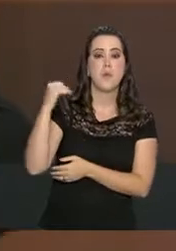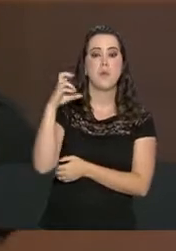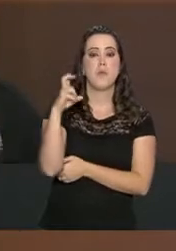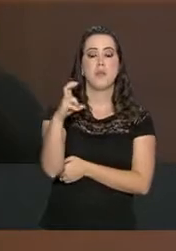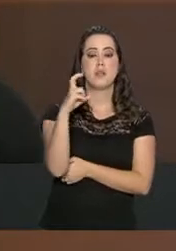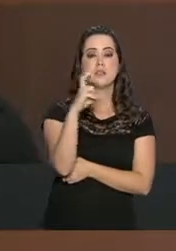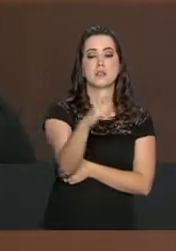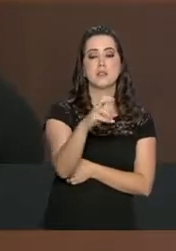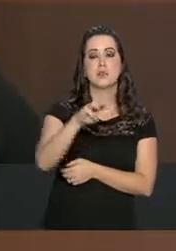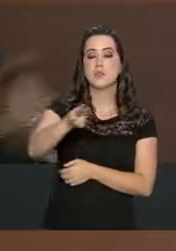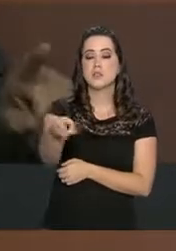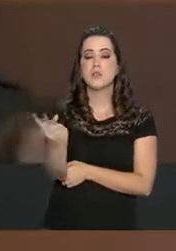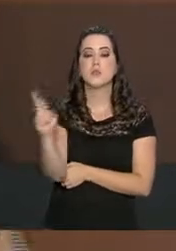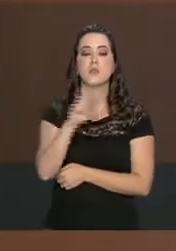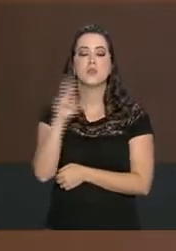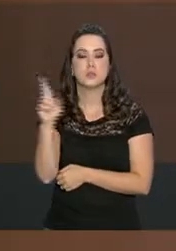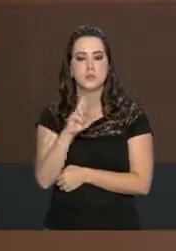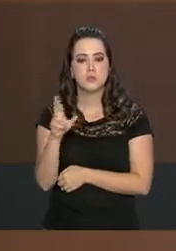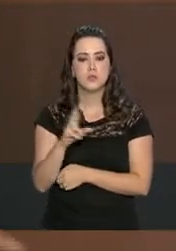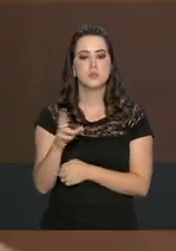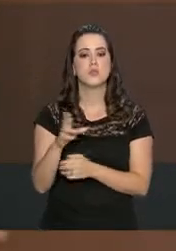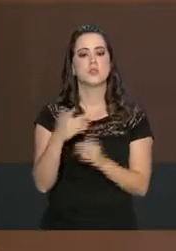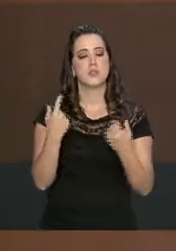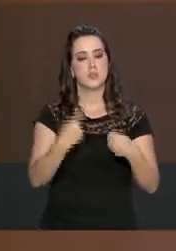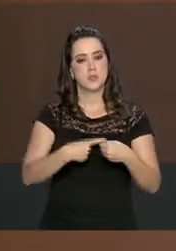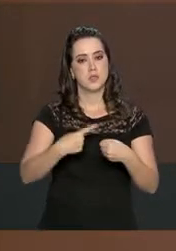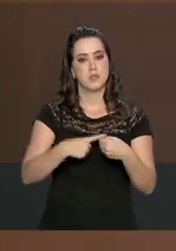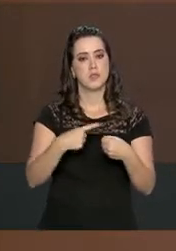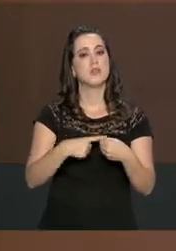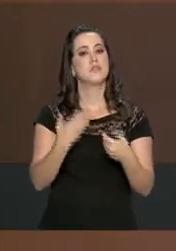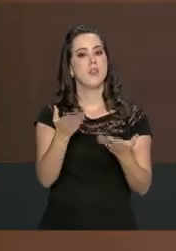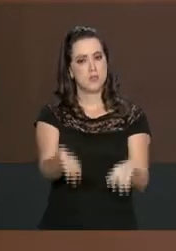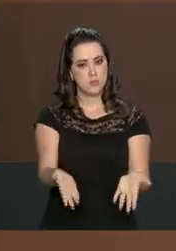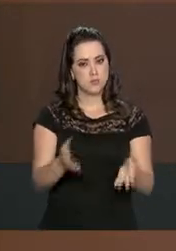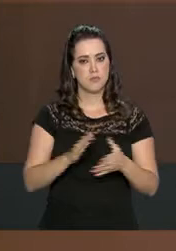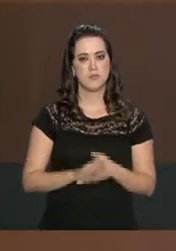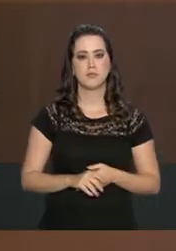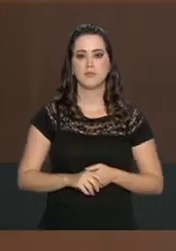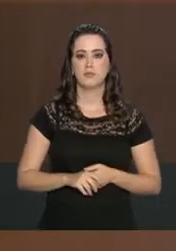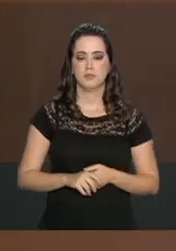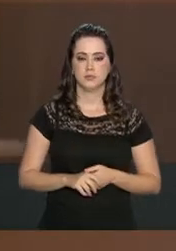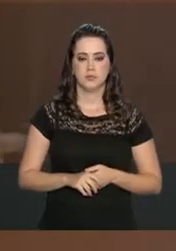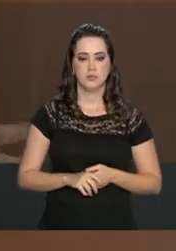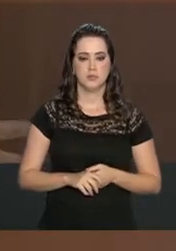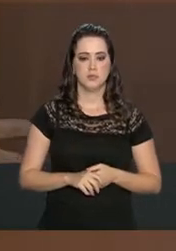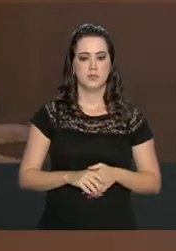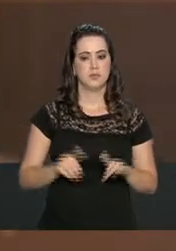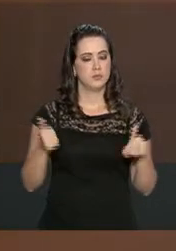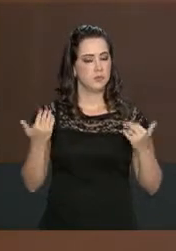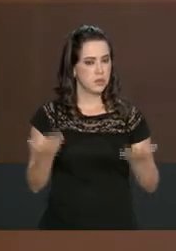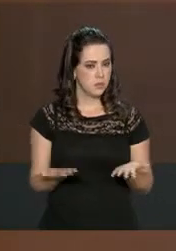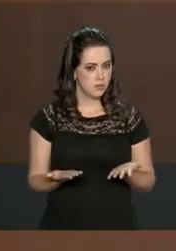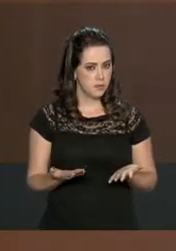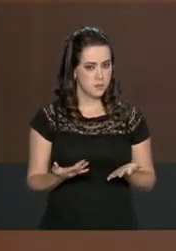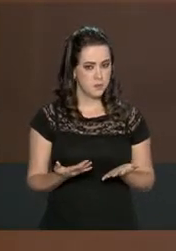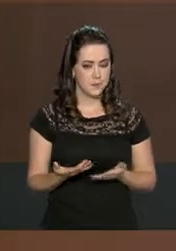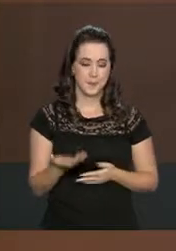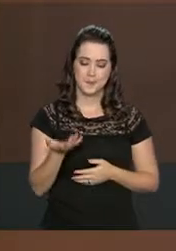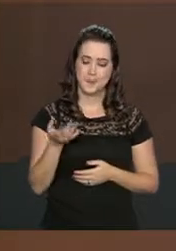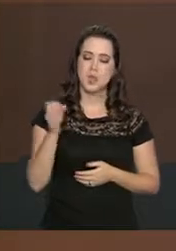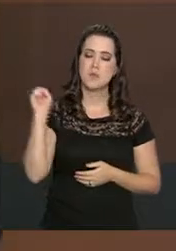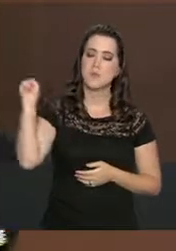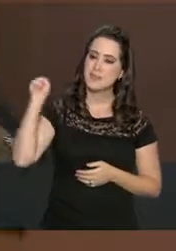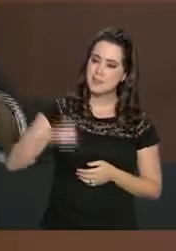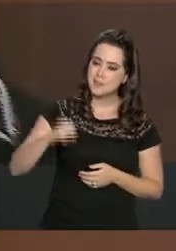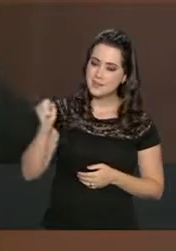55 milhões de reais para Aparecida. Né? E é claro, meu caro Iris